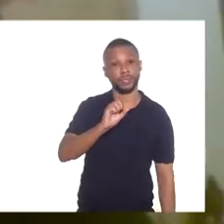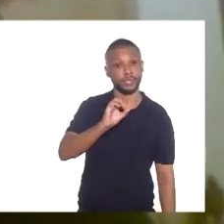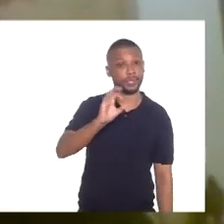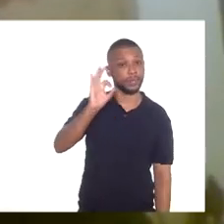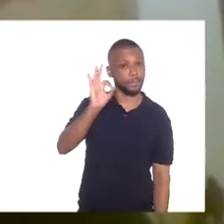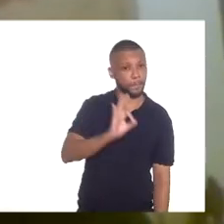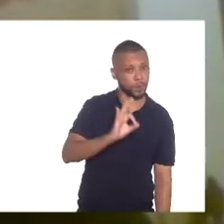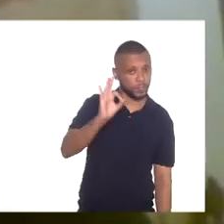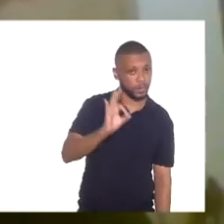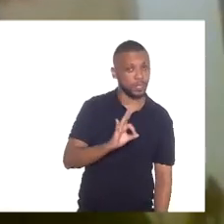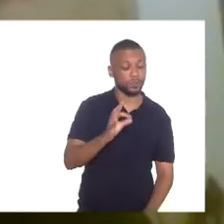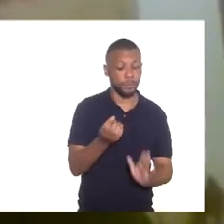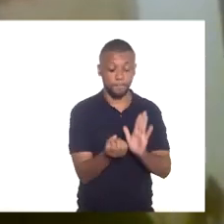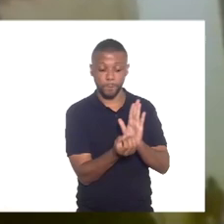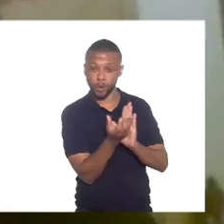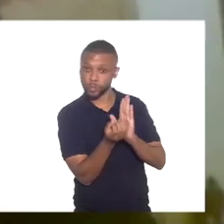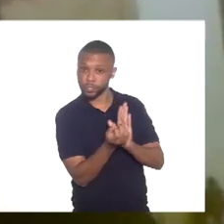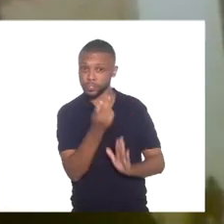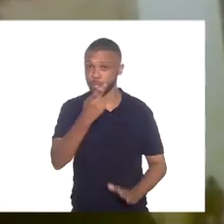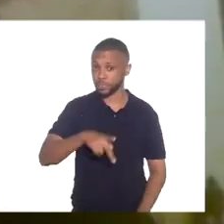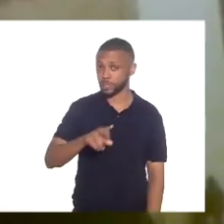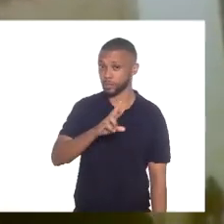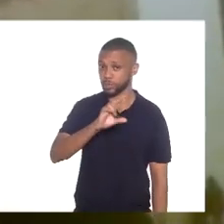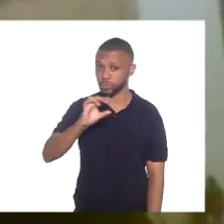produzido no estado do Rio de Janeiro e